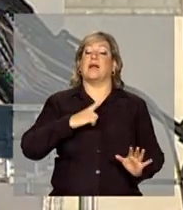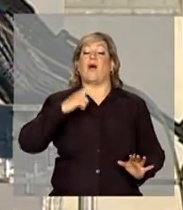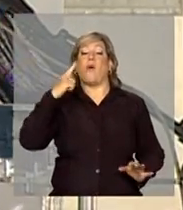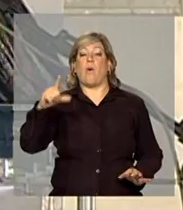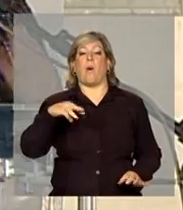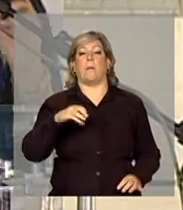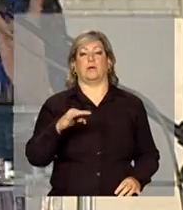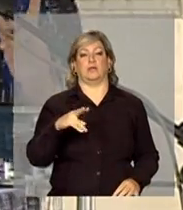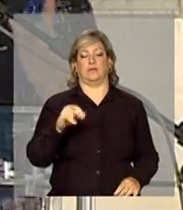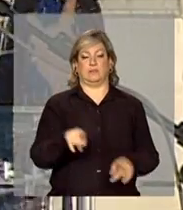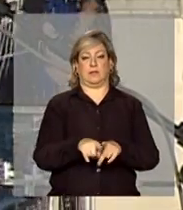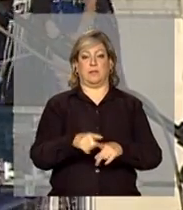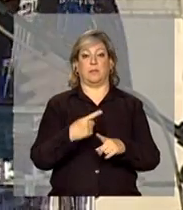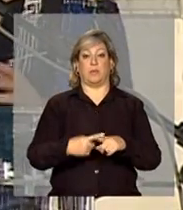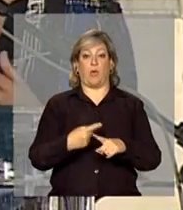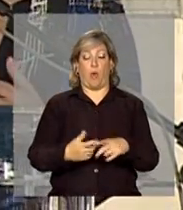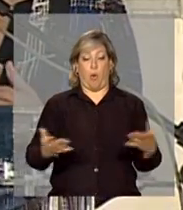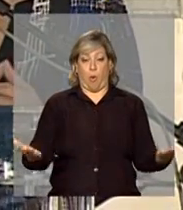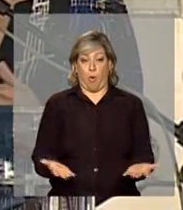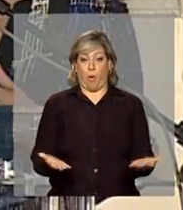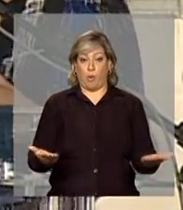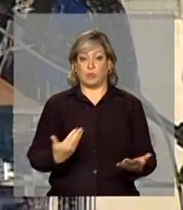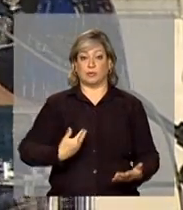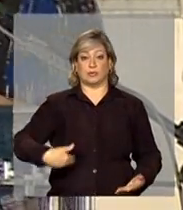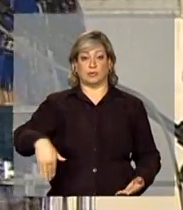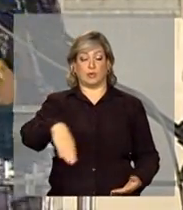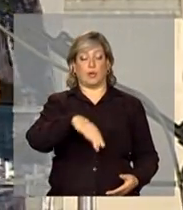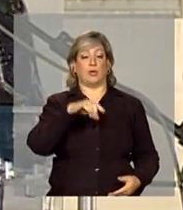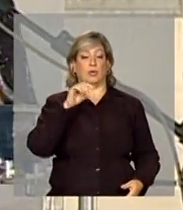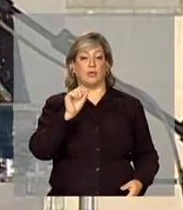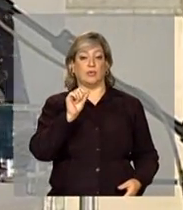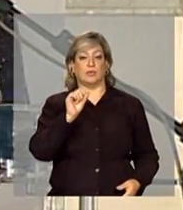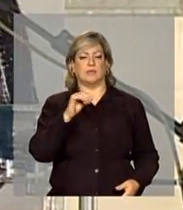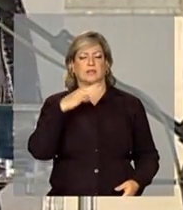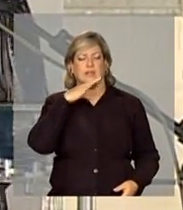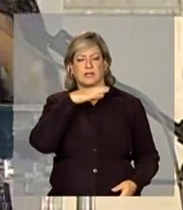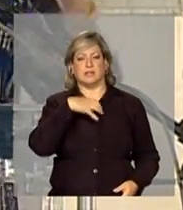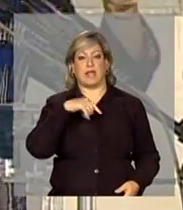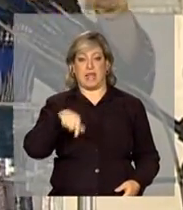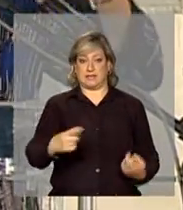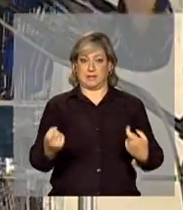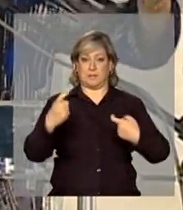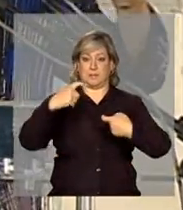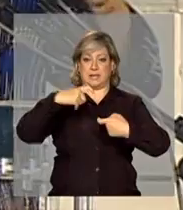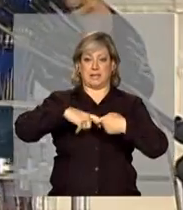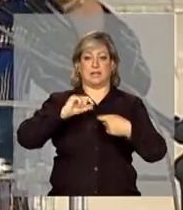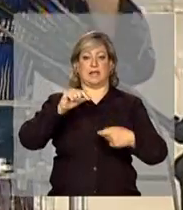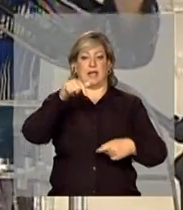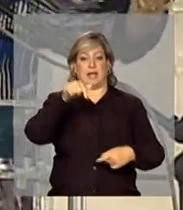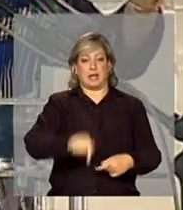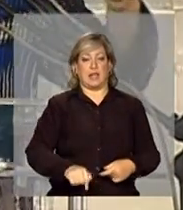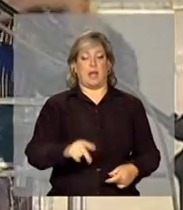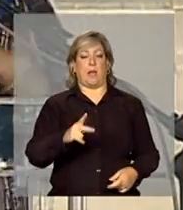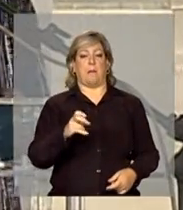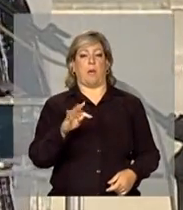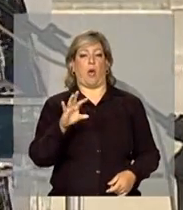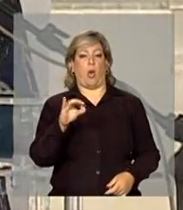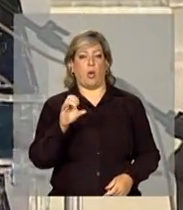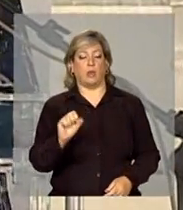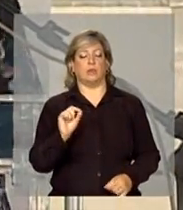porque hoje nós consideramos que essa parceria aqui em portos,